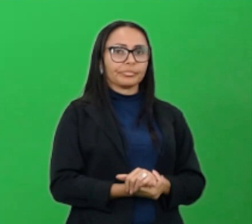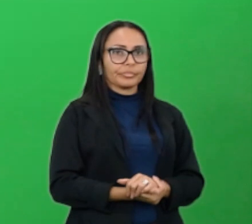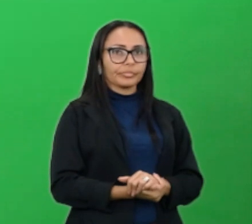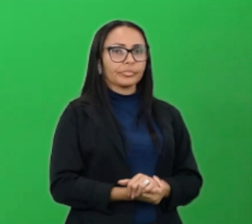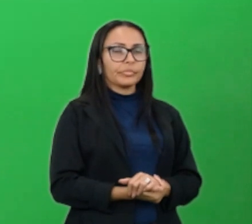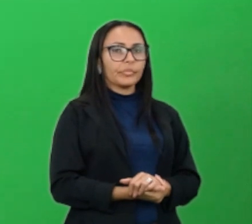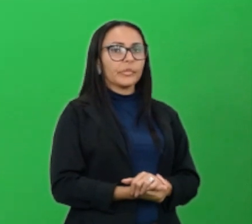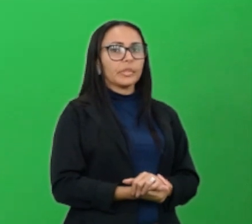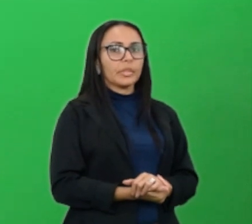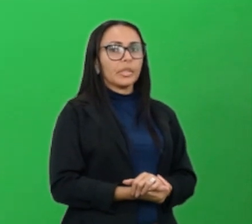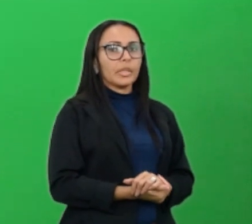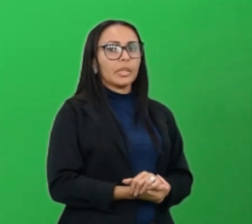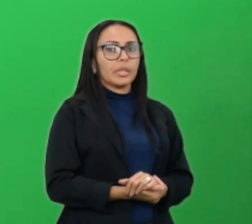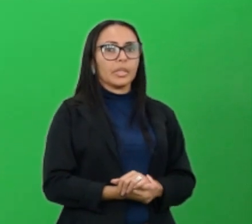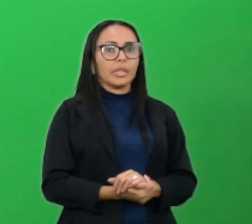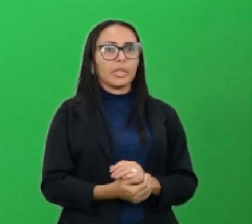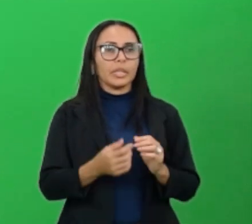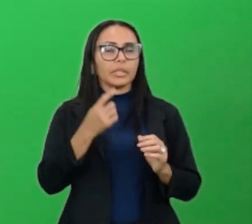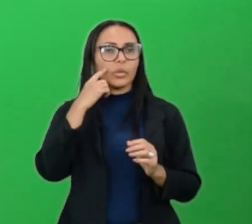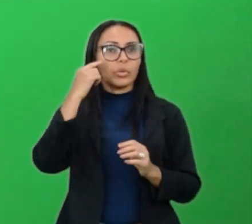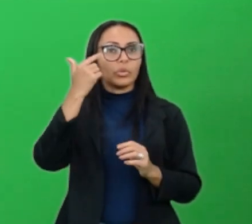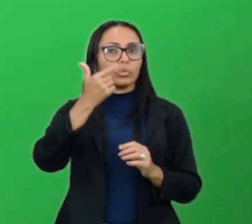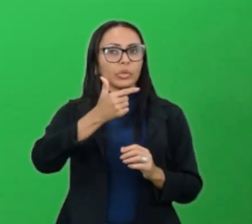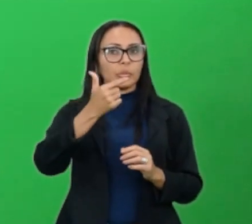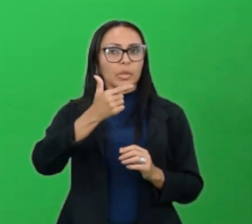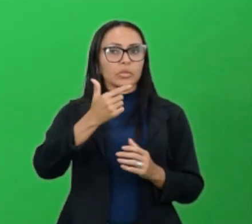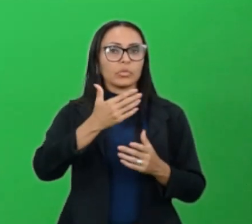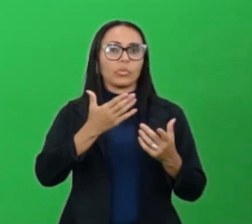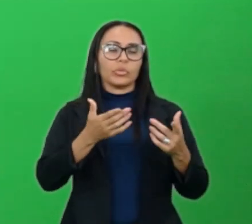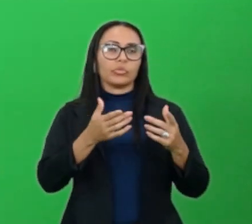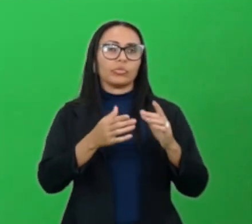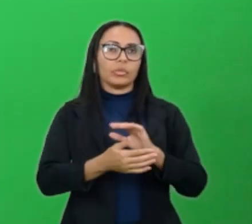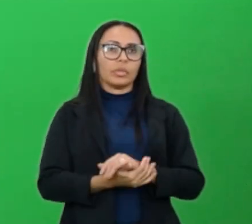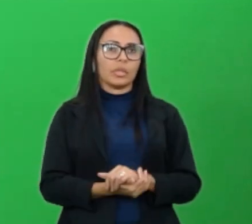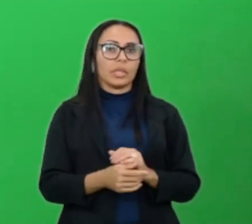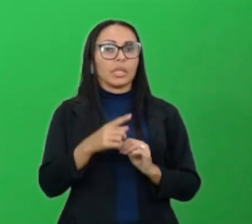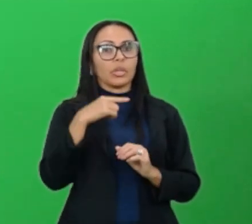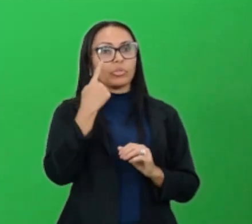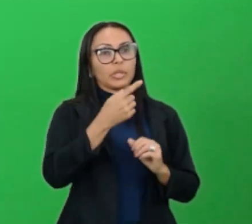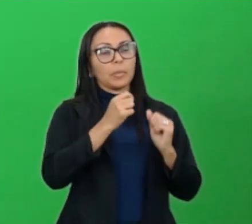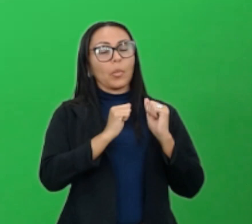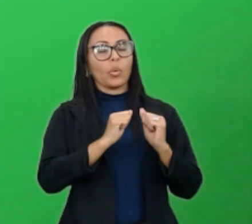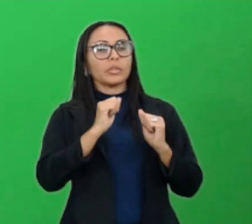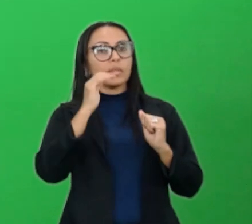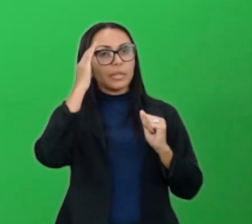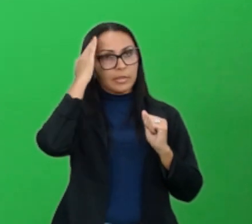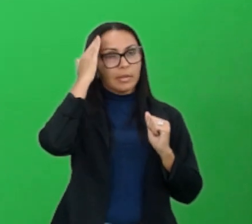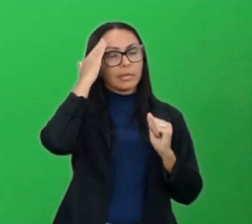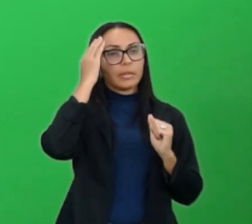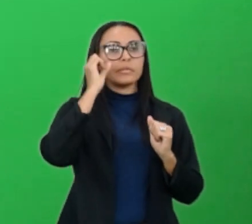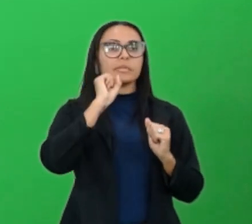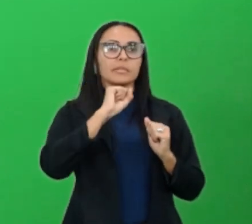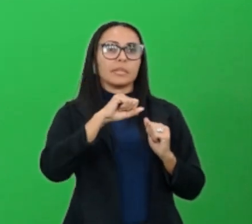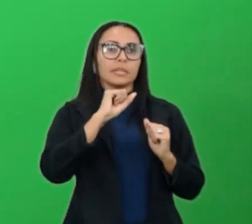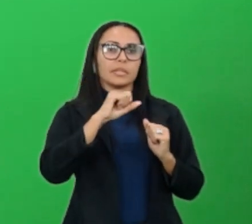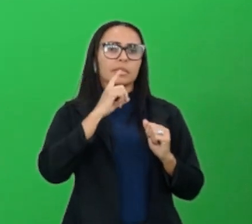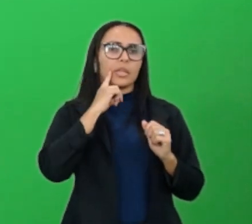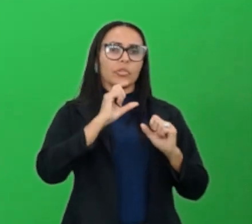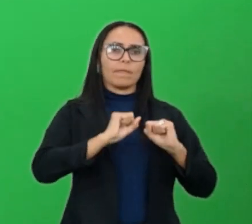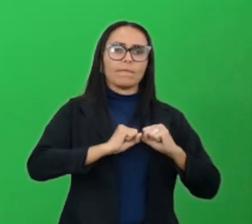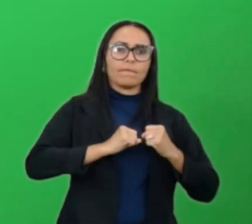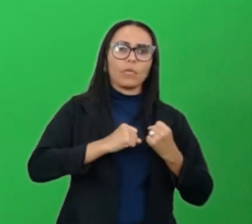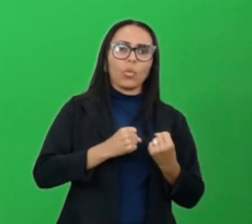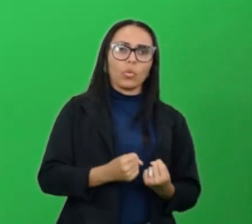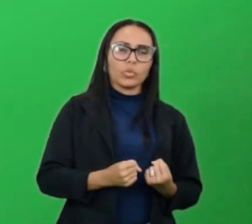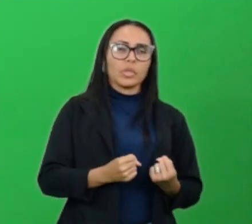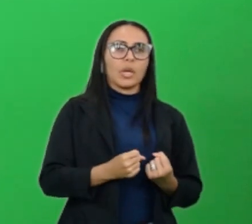da média em duas dimensões. Então, são duas dimensões que a gente pode entender como sendo forças aqui do nosso estado, né? Que foram